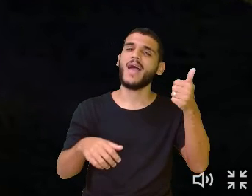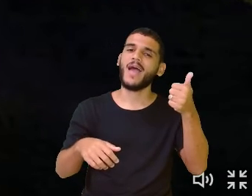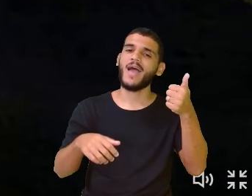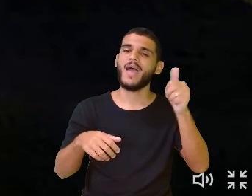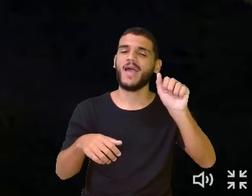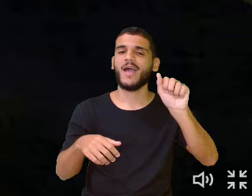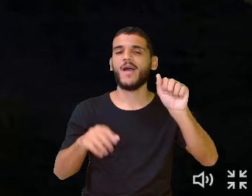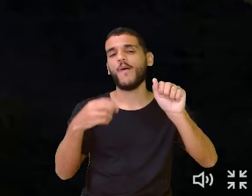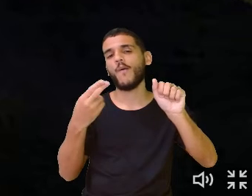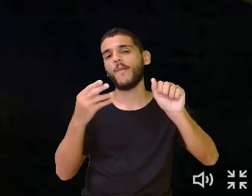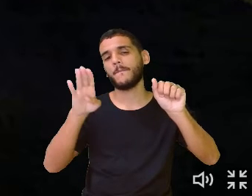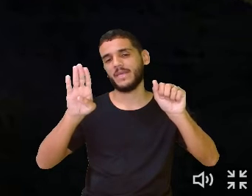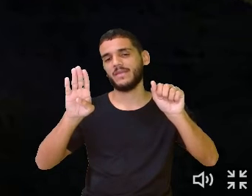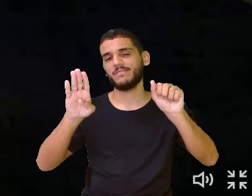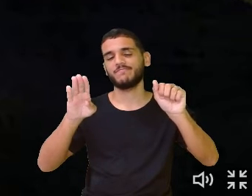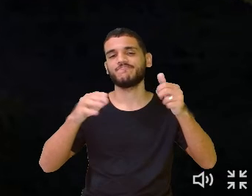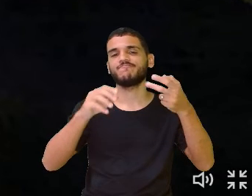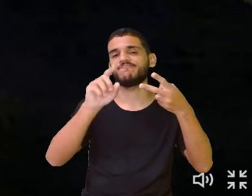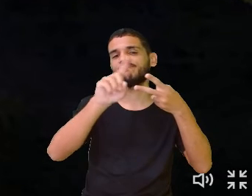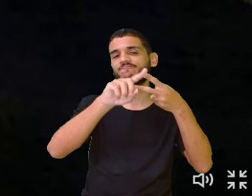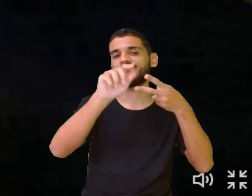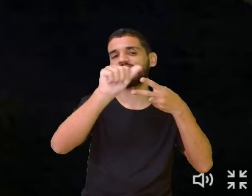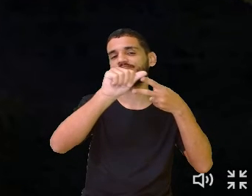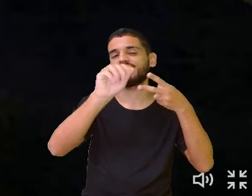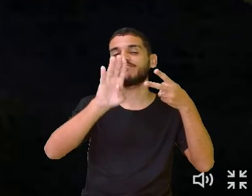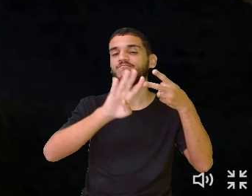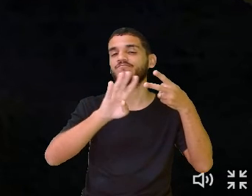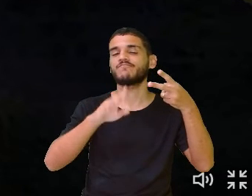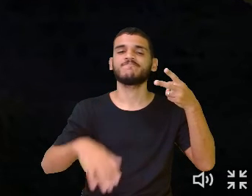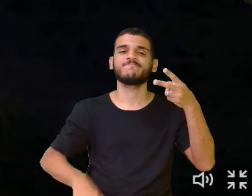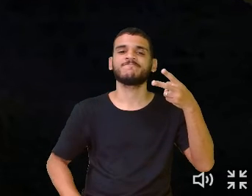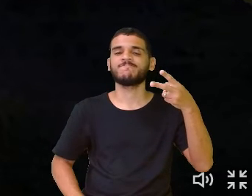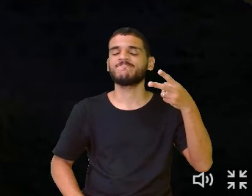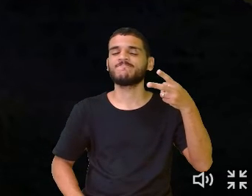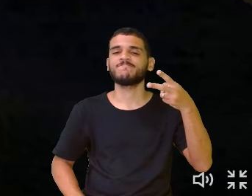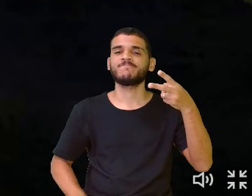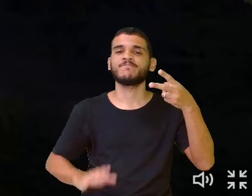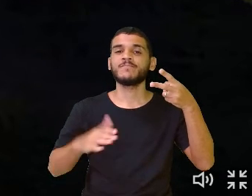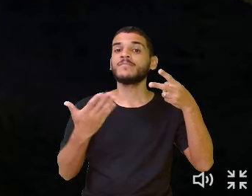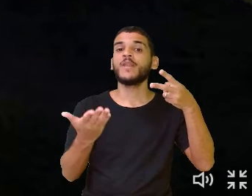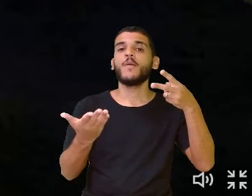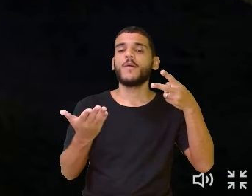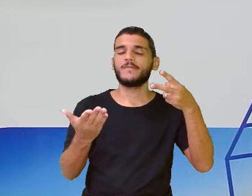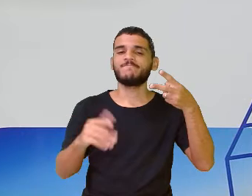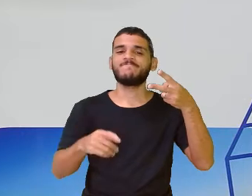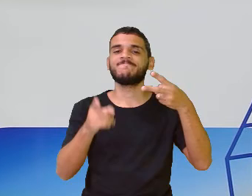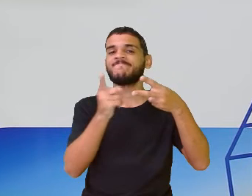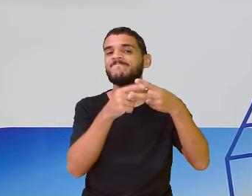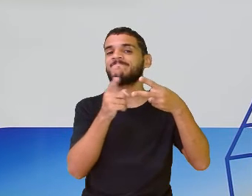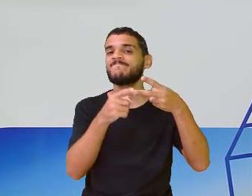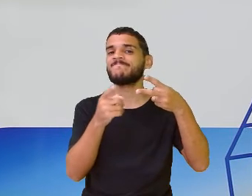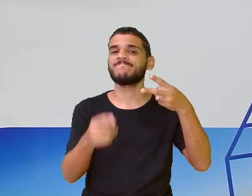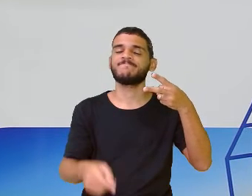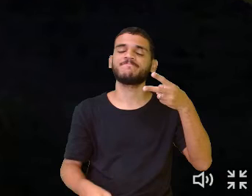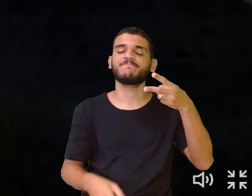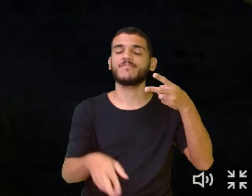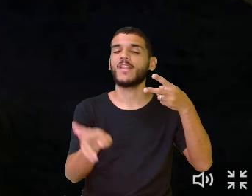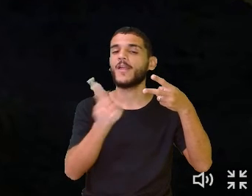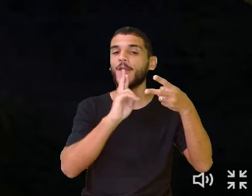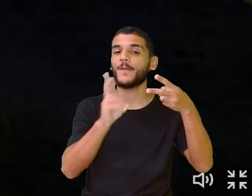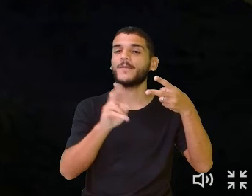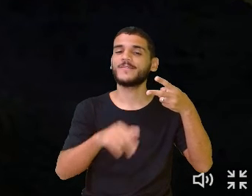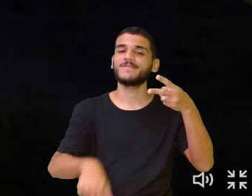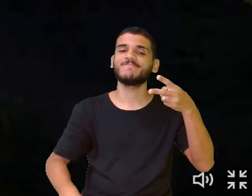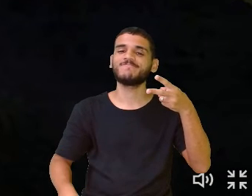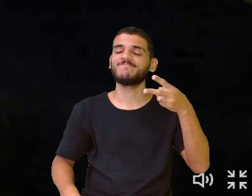e reportagem. A letra A diz que ela é curtinha, com a linguagem simples, e a letra B diz que ela é extensa. Rapidinho, quem vai me